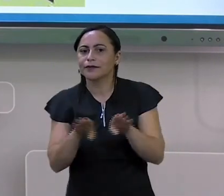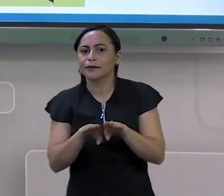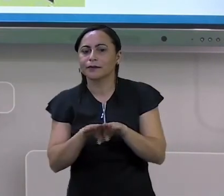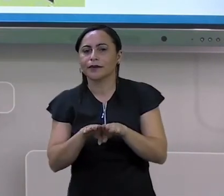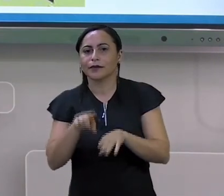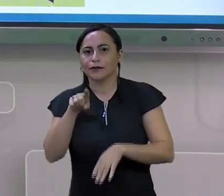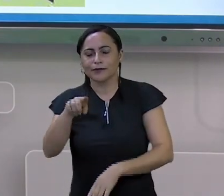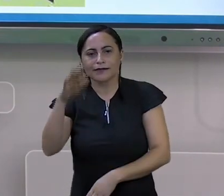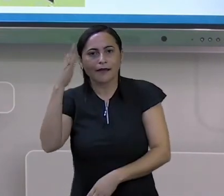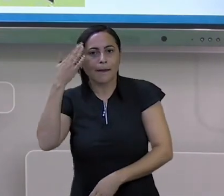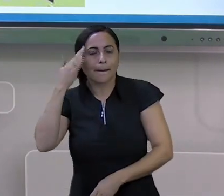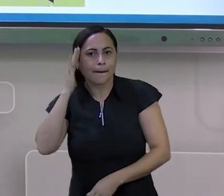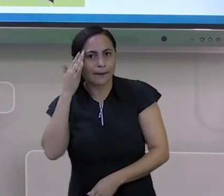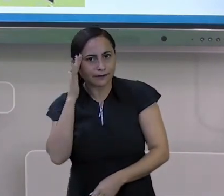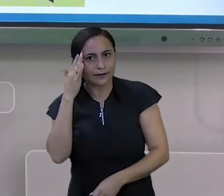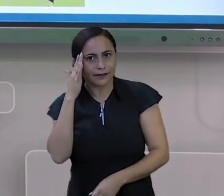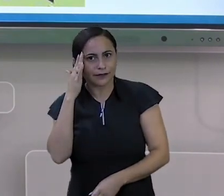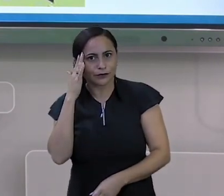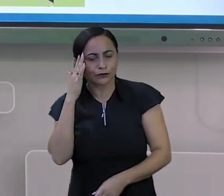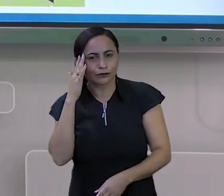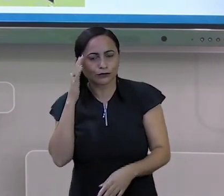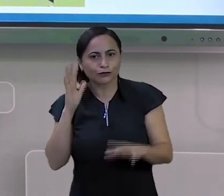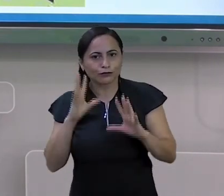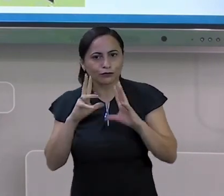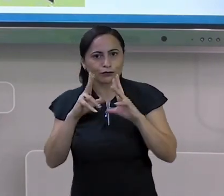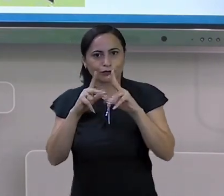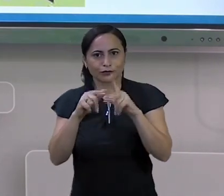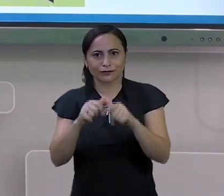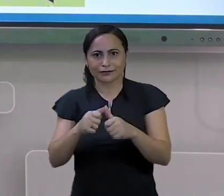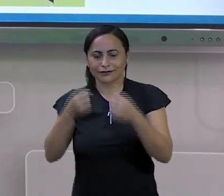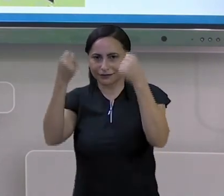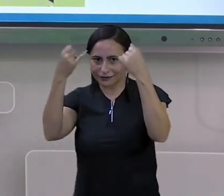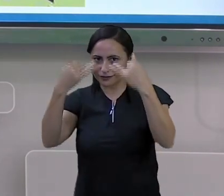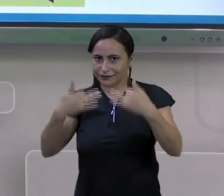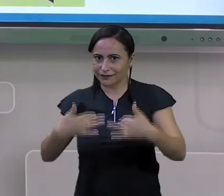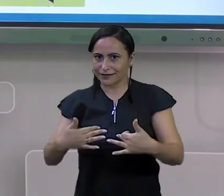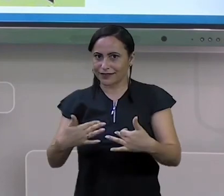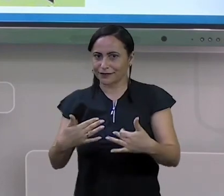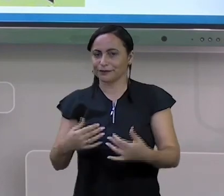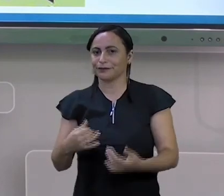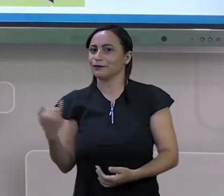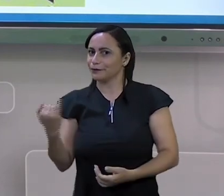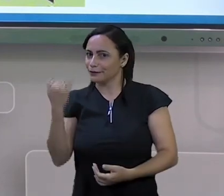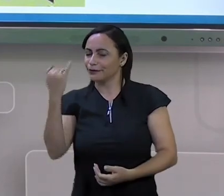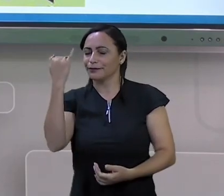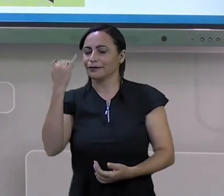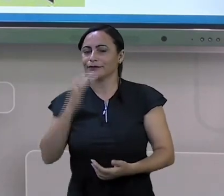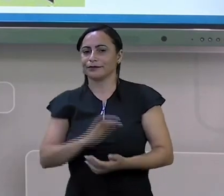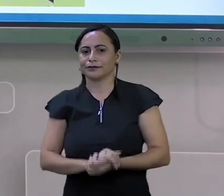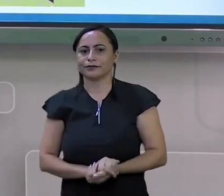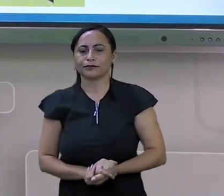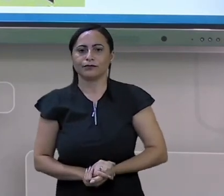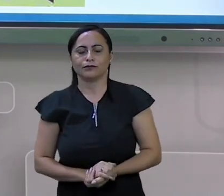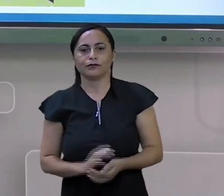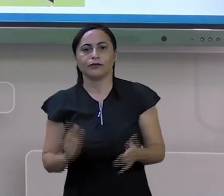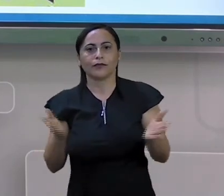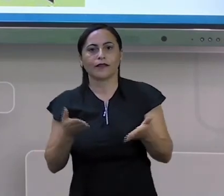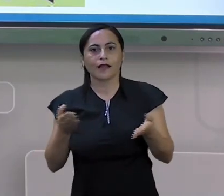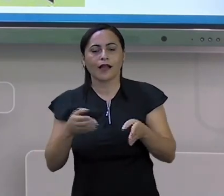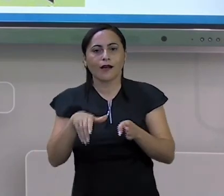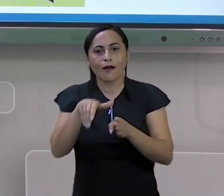tenha compreendido o conteúdo, o que é mais importante para nós. E eu vou dar algumas dicas de estudo